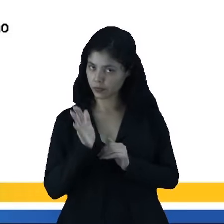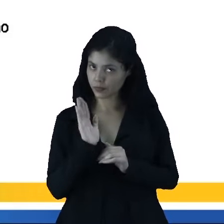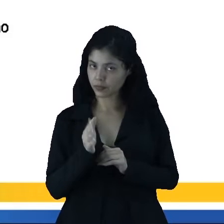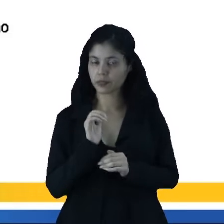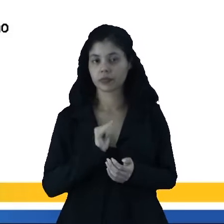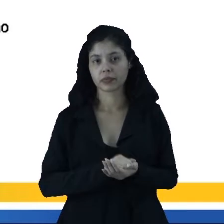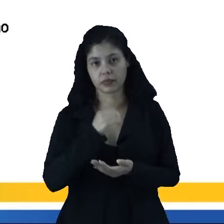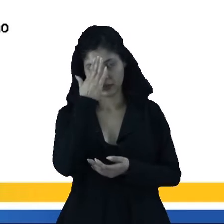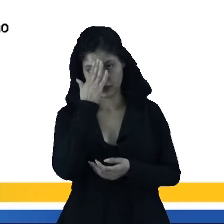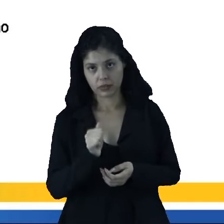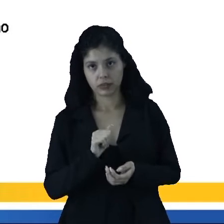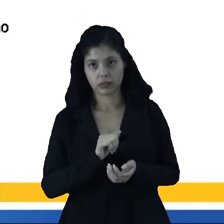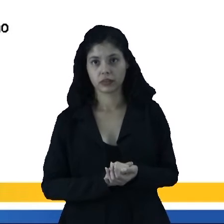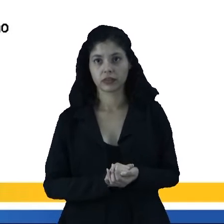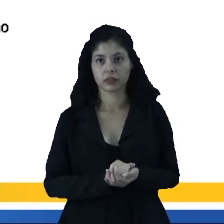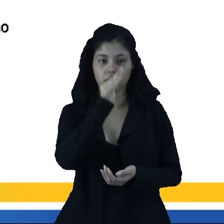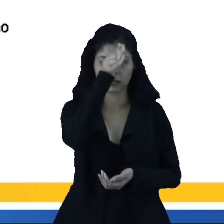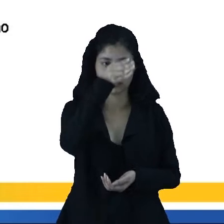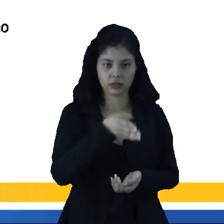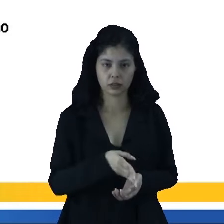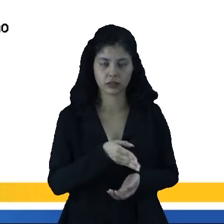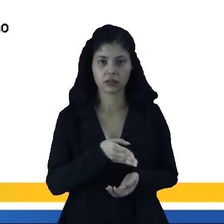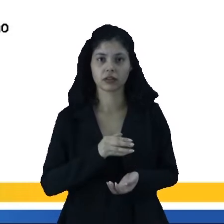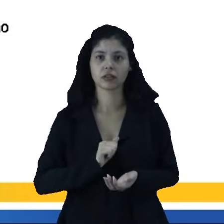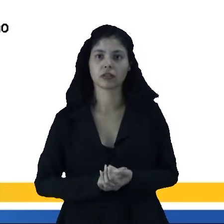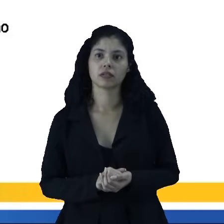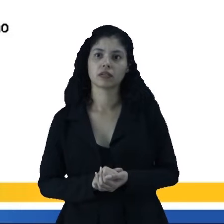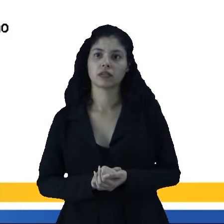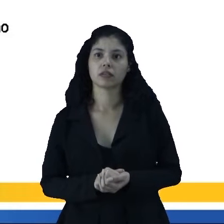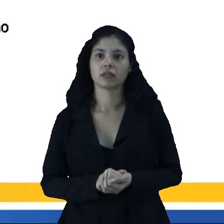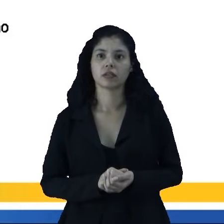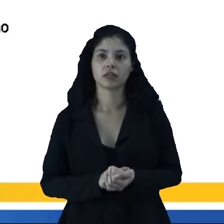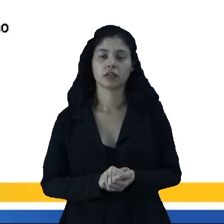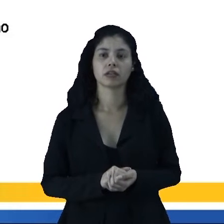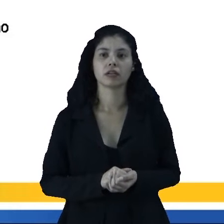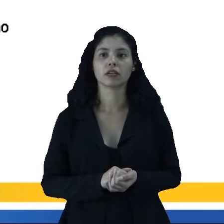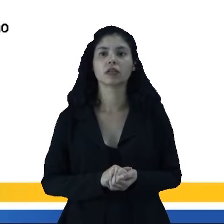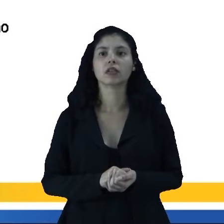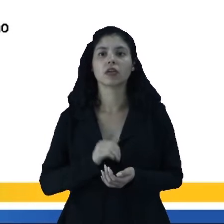quero dizer se é heterozigoto, eu vou ter eles divididos. Eu